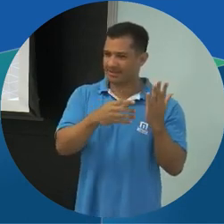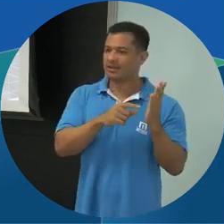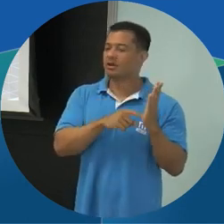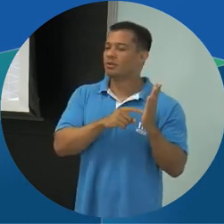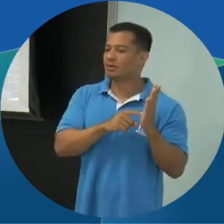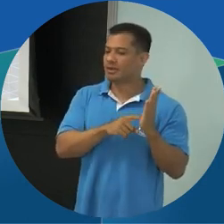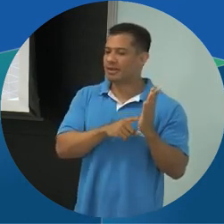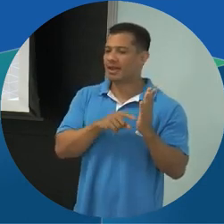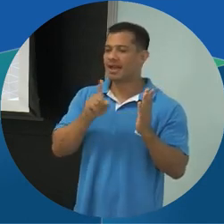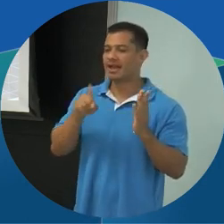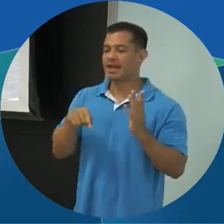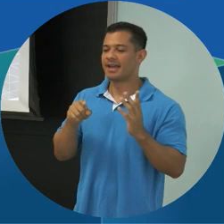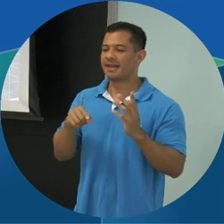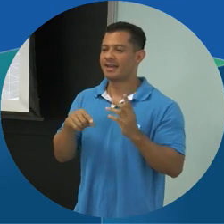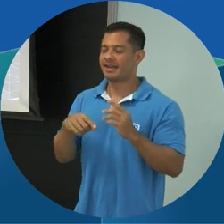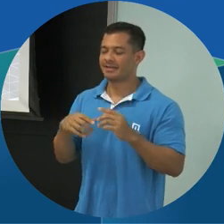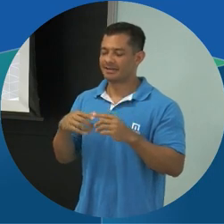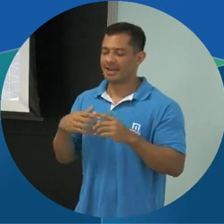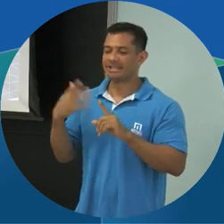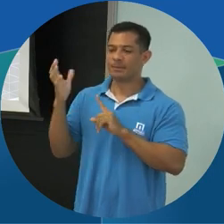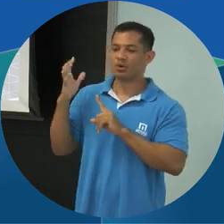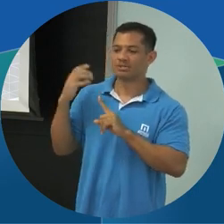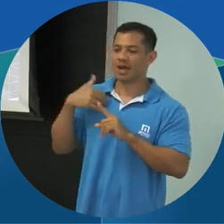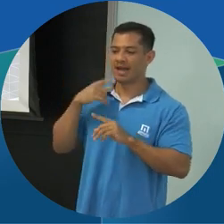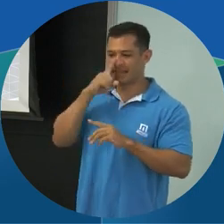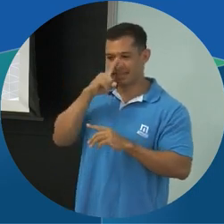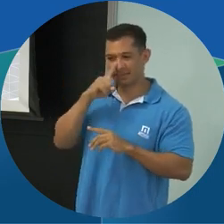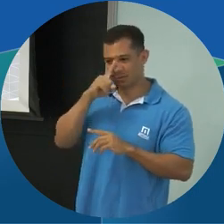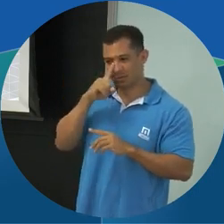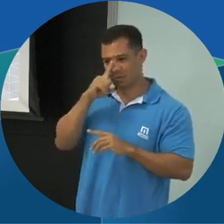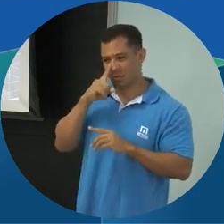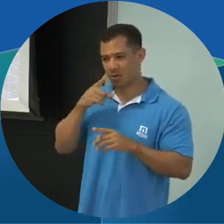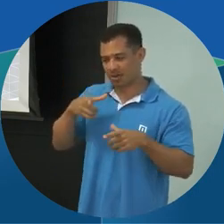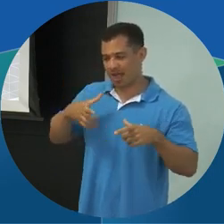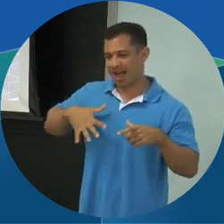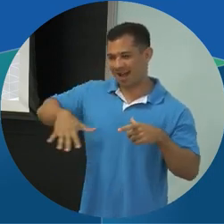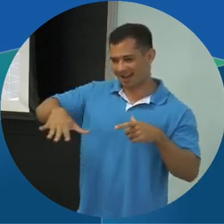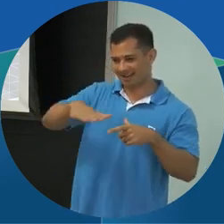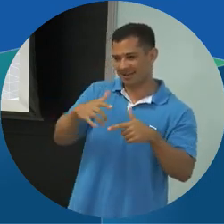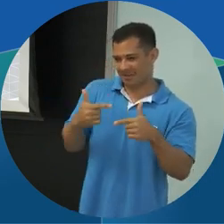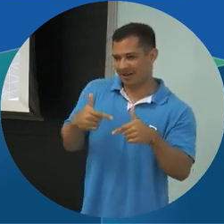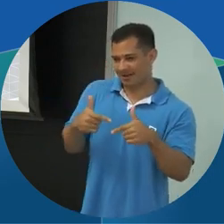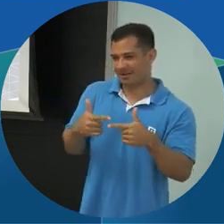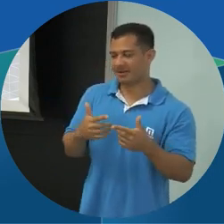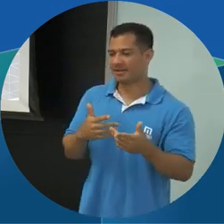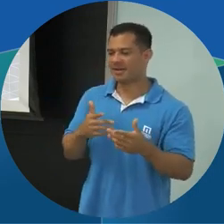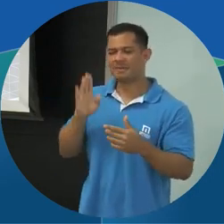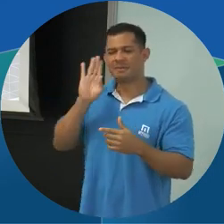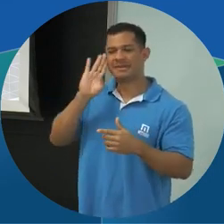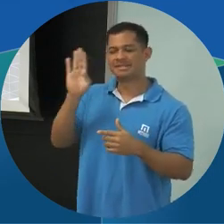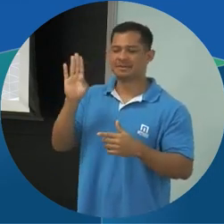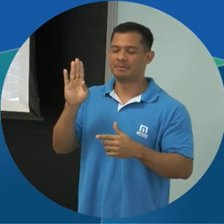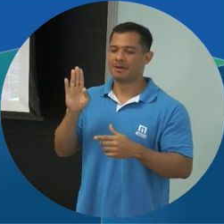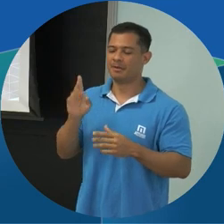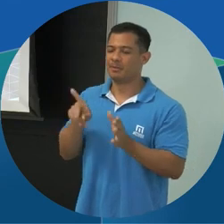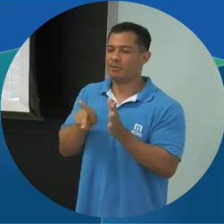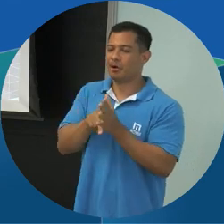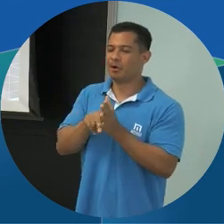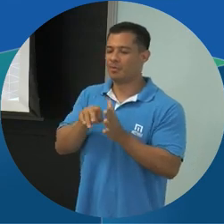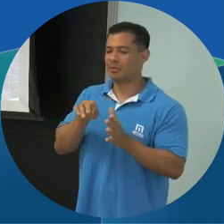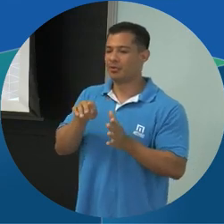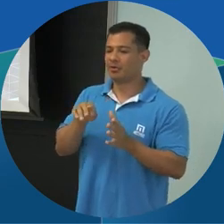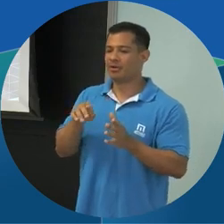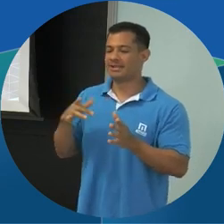A exposição a risco dos operadores, tá? Principalmente no que se refere à ergonomia.